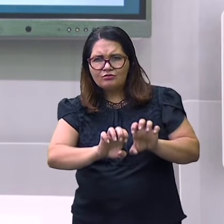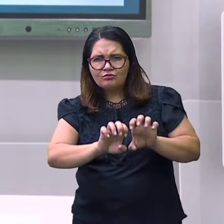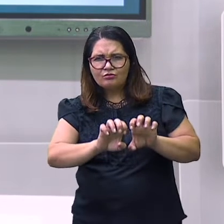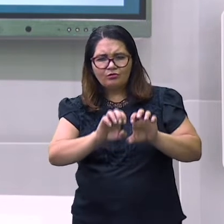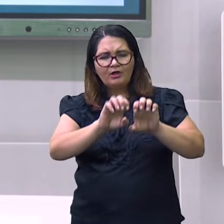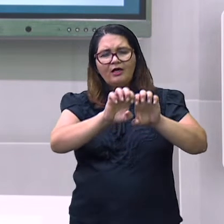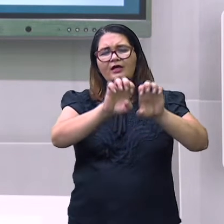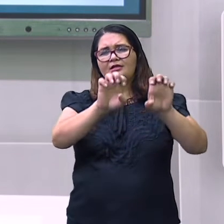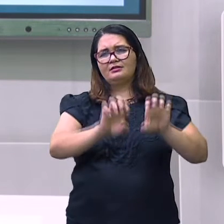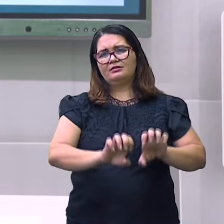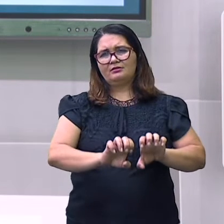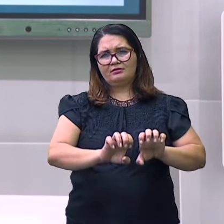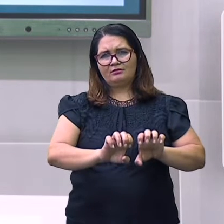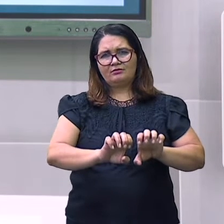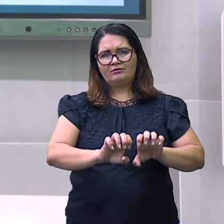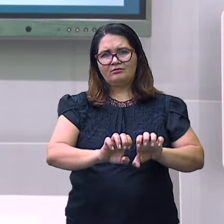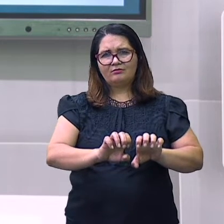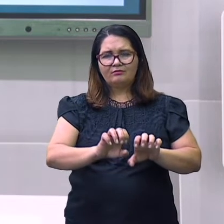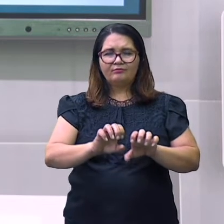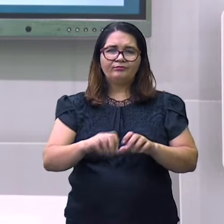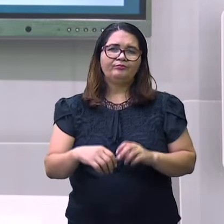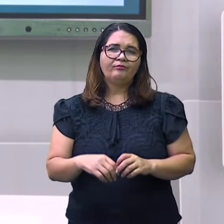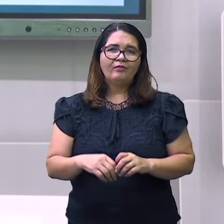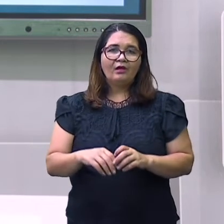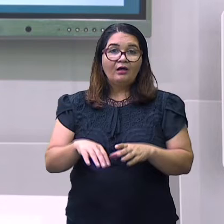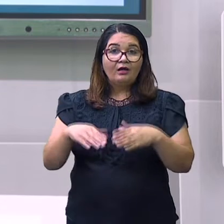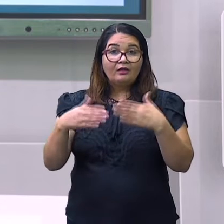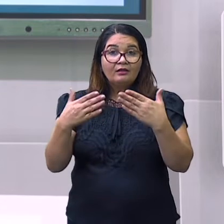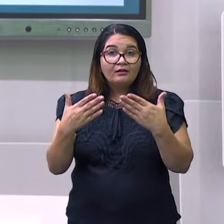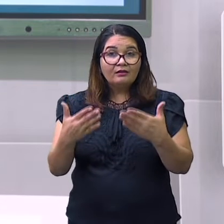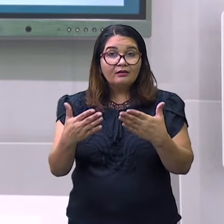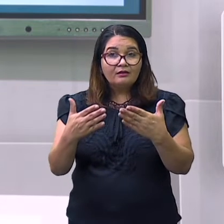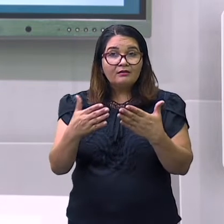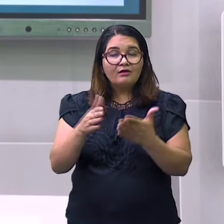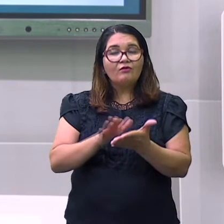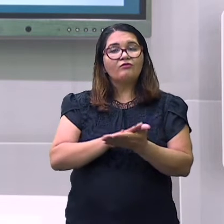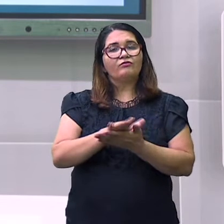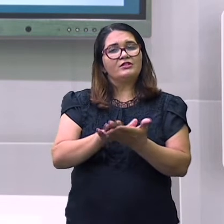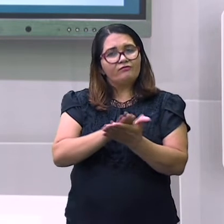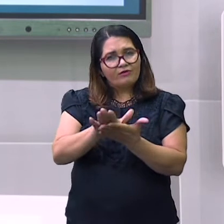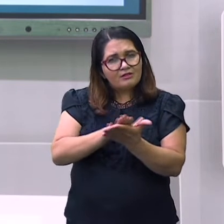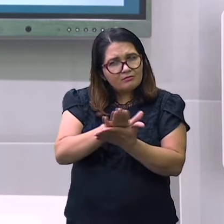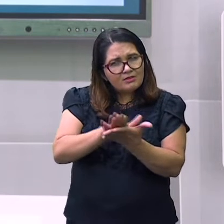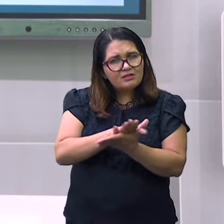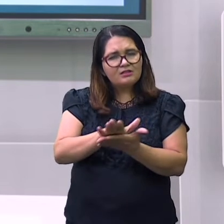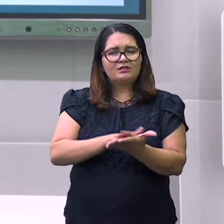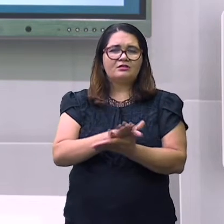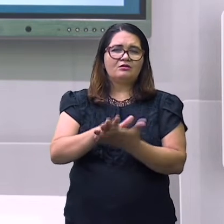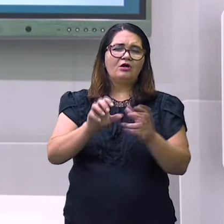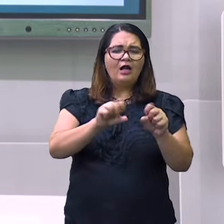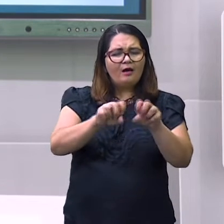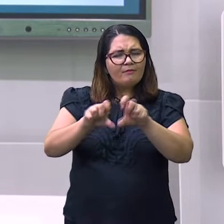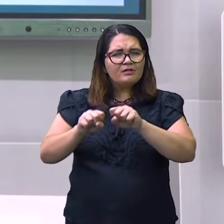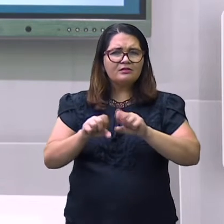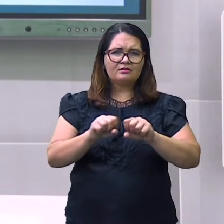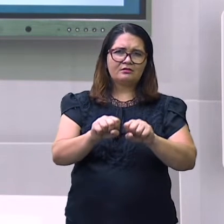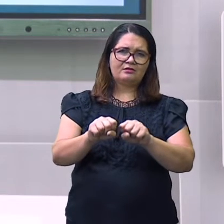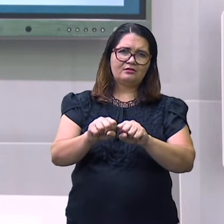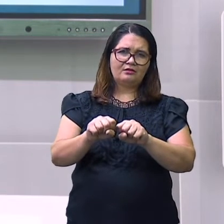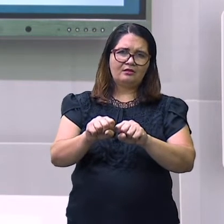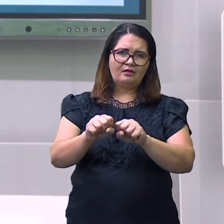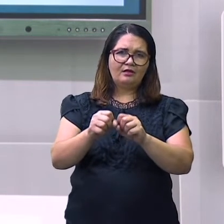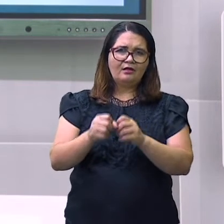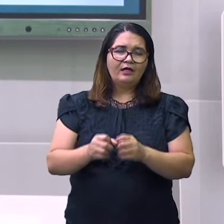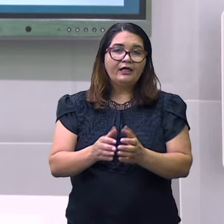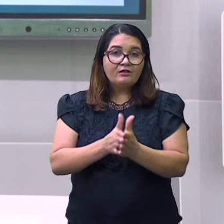uma minhoquinha? E aí, depois que essa minhoquinha estava pronta, eu fui lá e